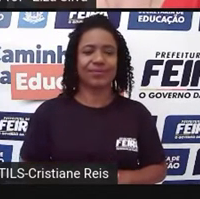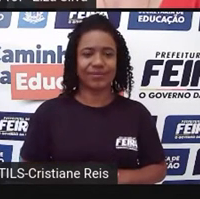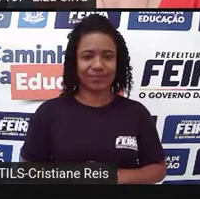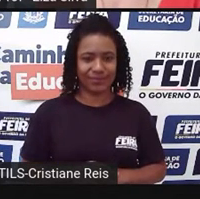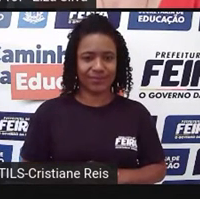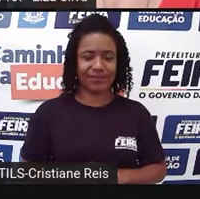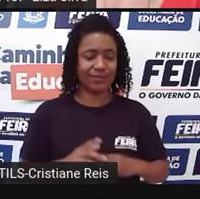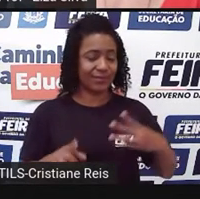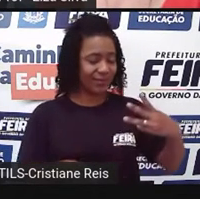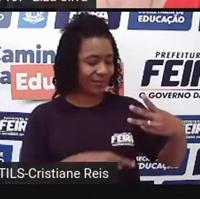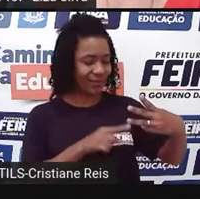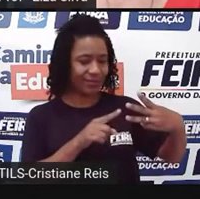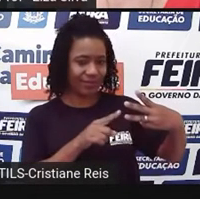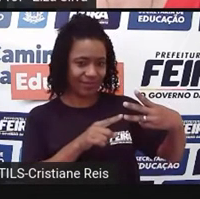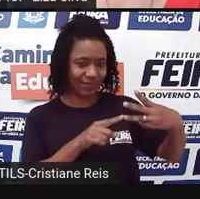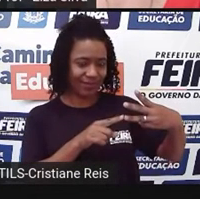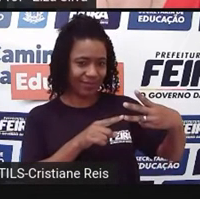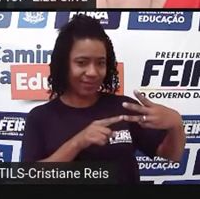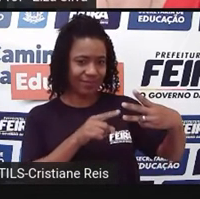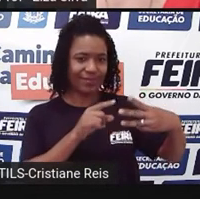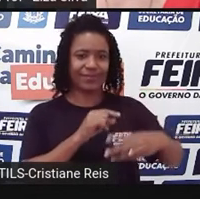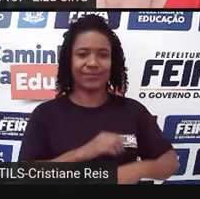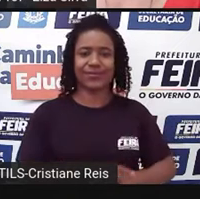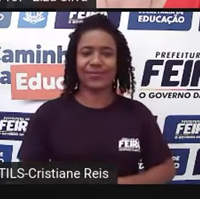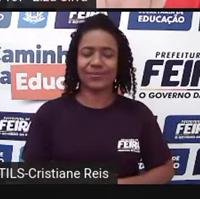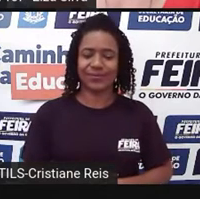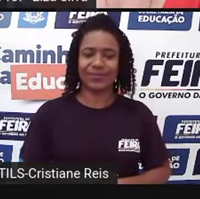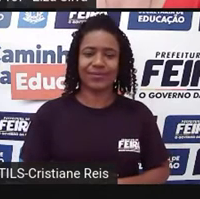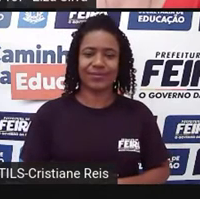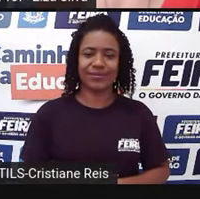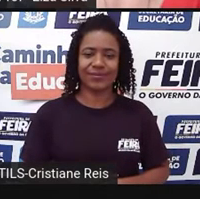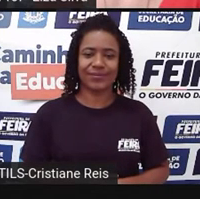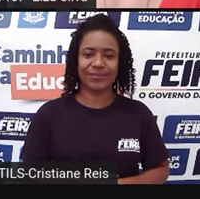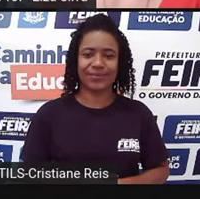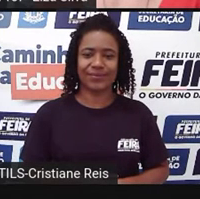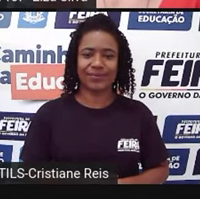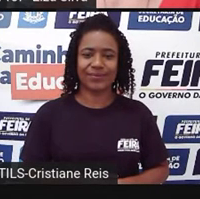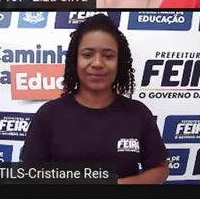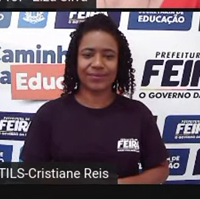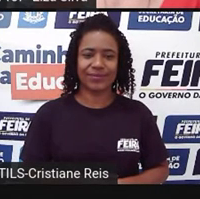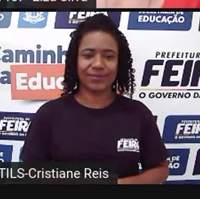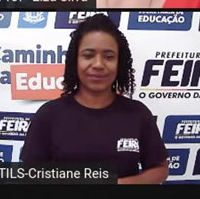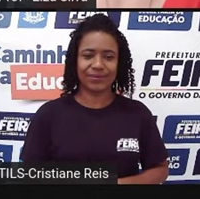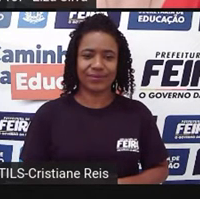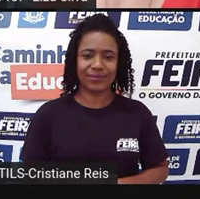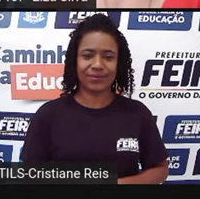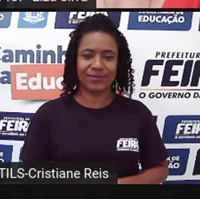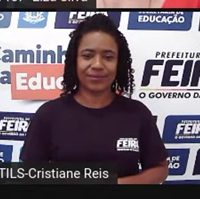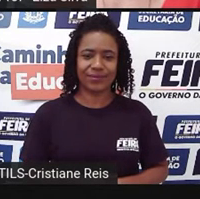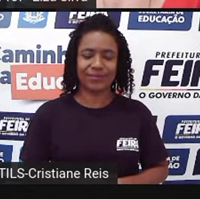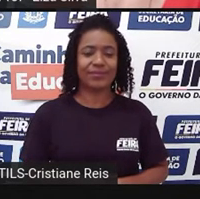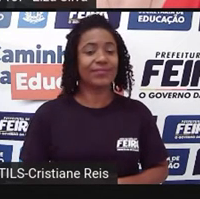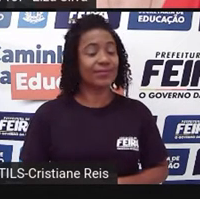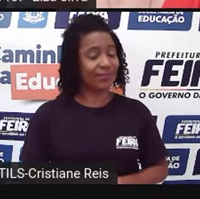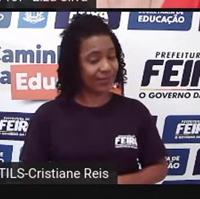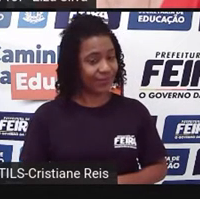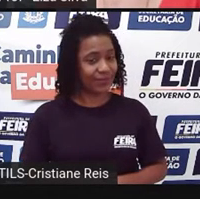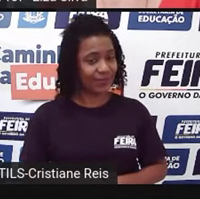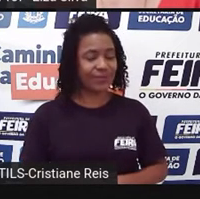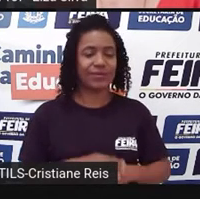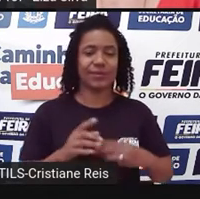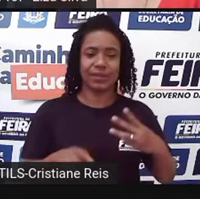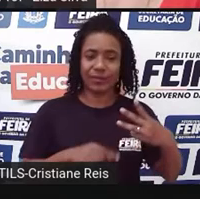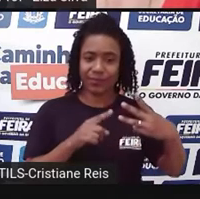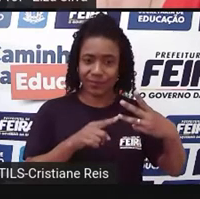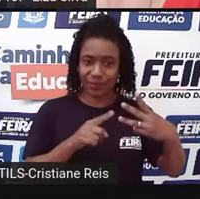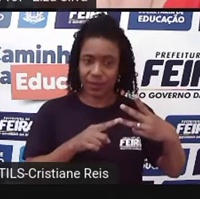One o último de invés are and Kids at or slashes underline os